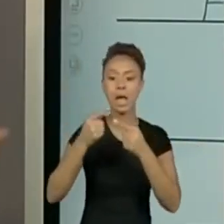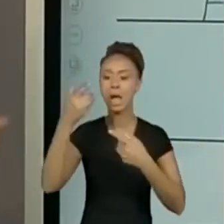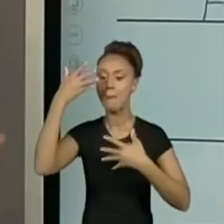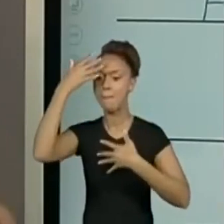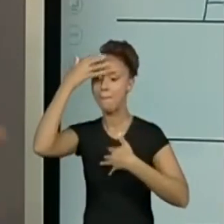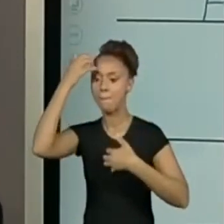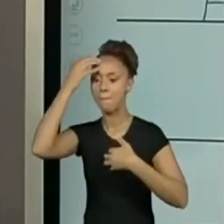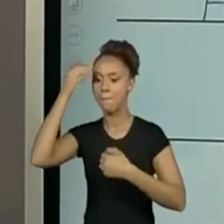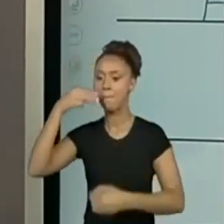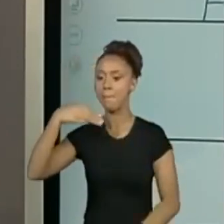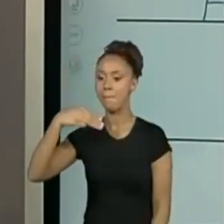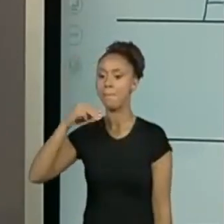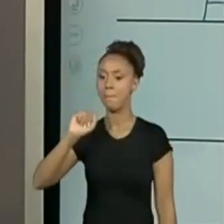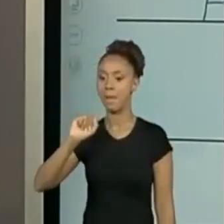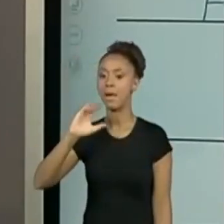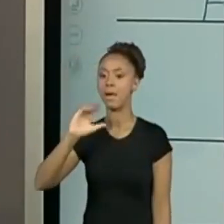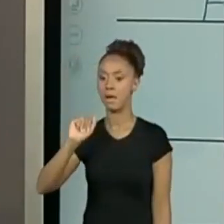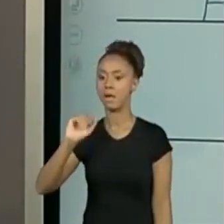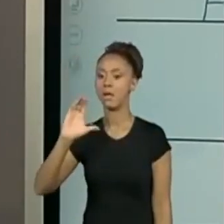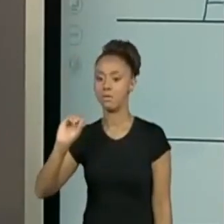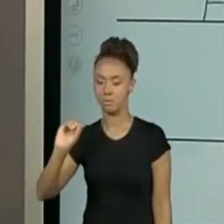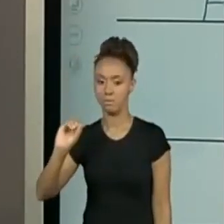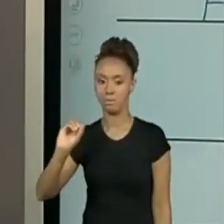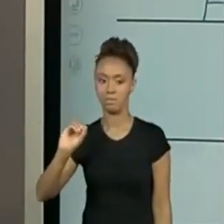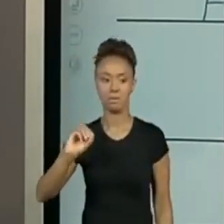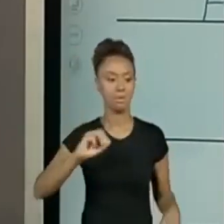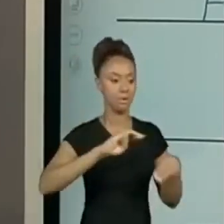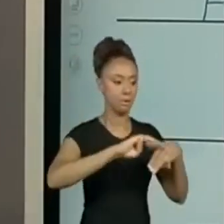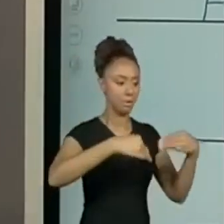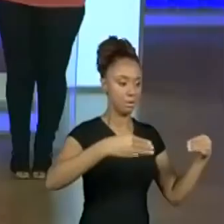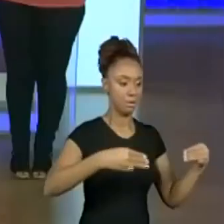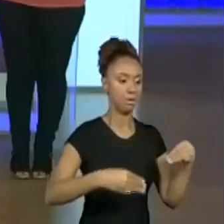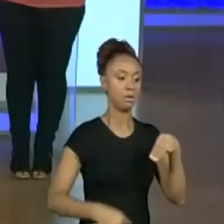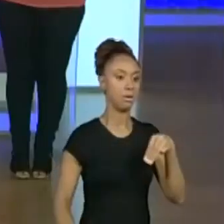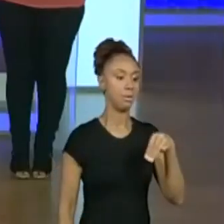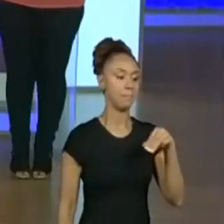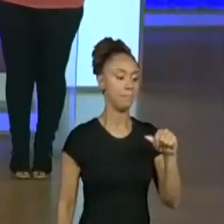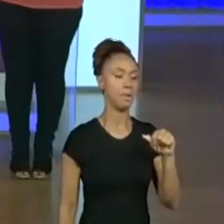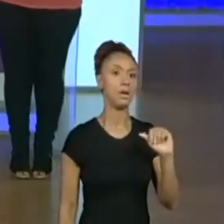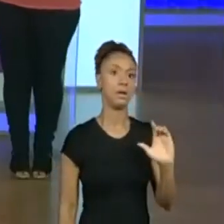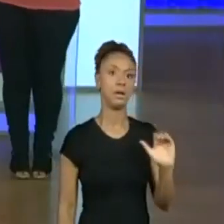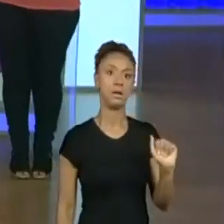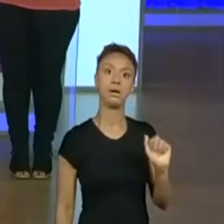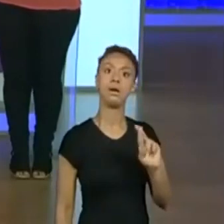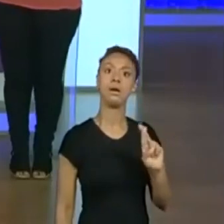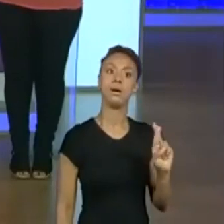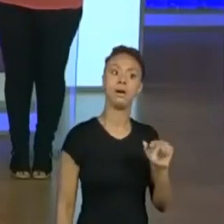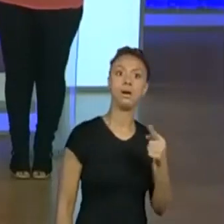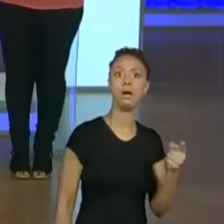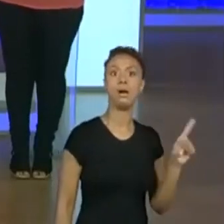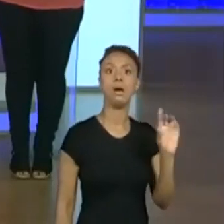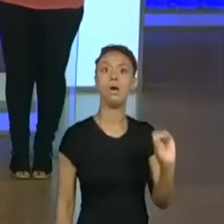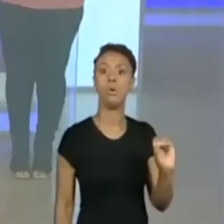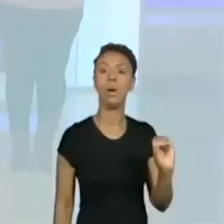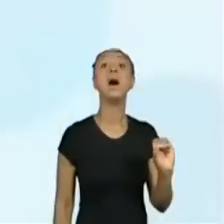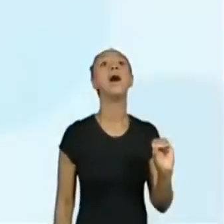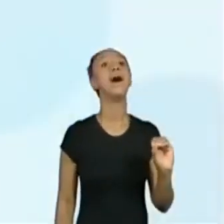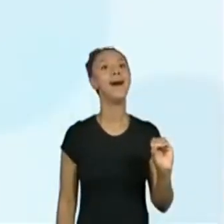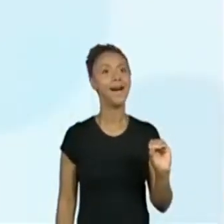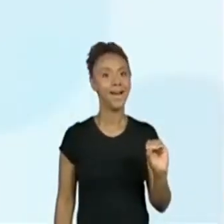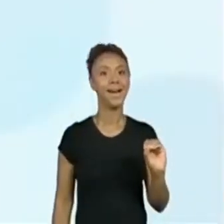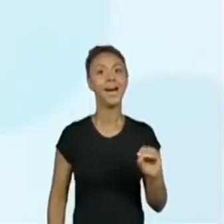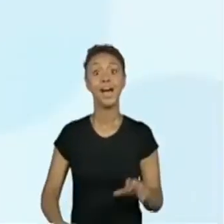também usei para escrever macarrão. Tudo bem? E agora vai usar para escrever a Má. A